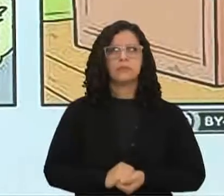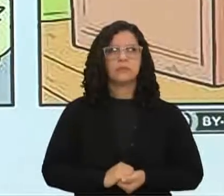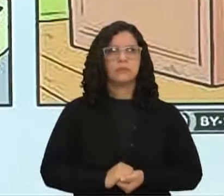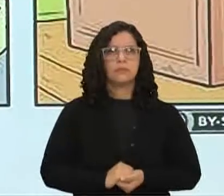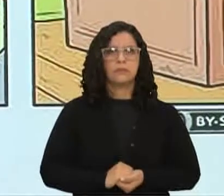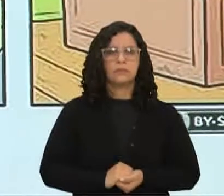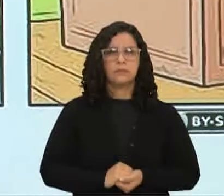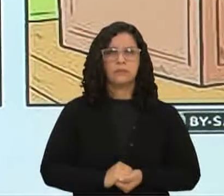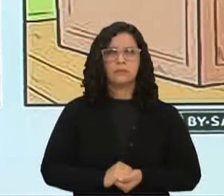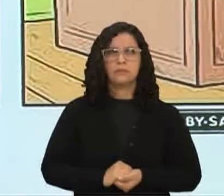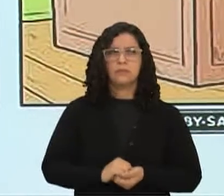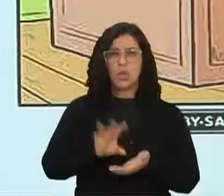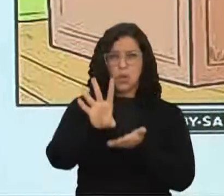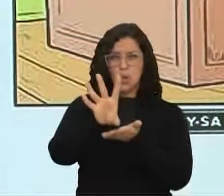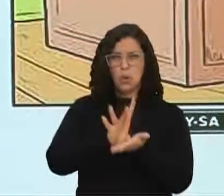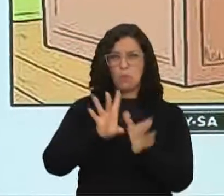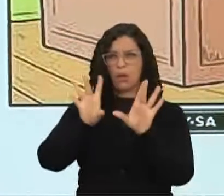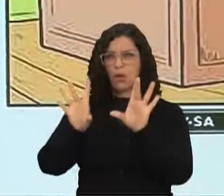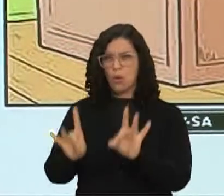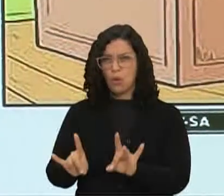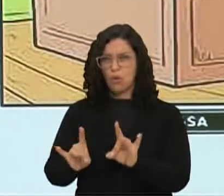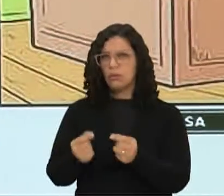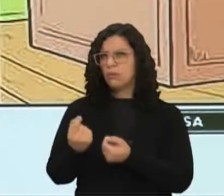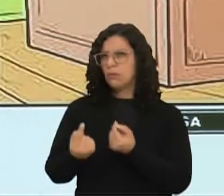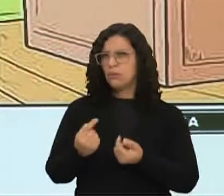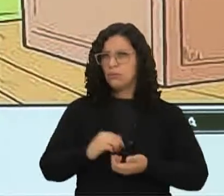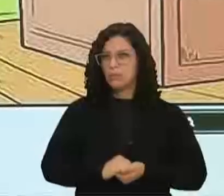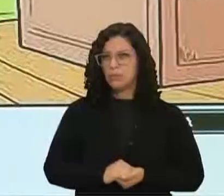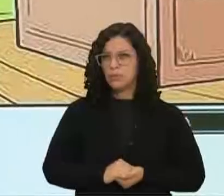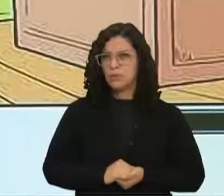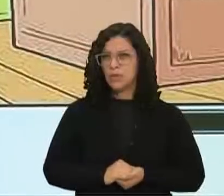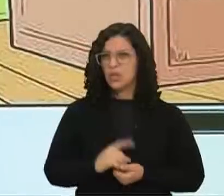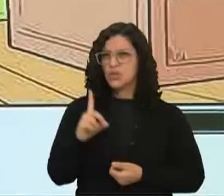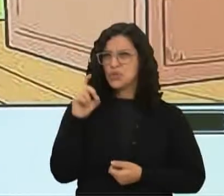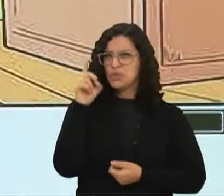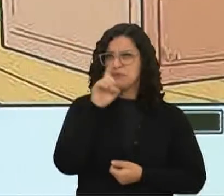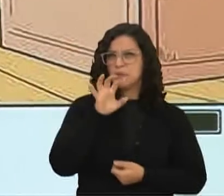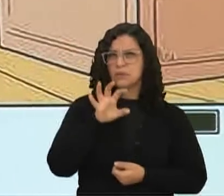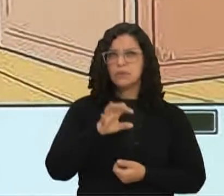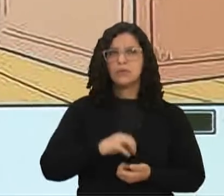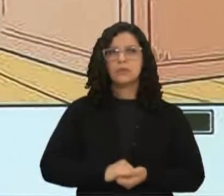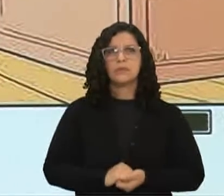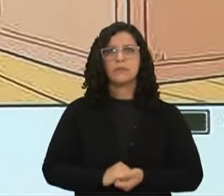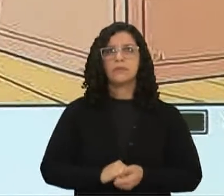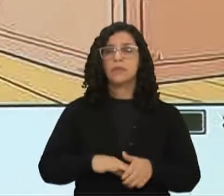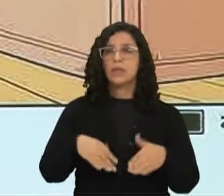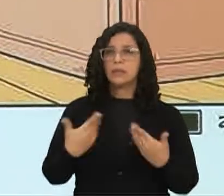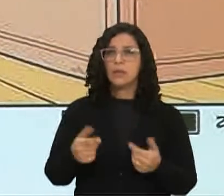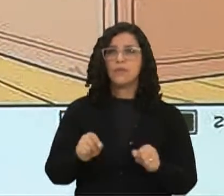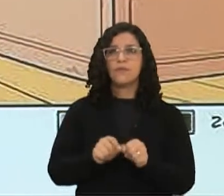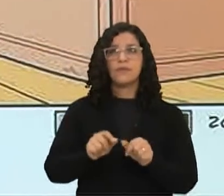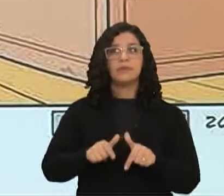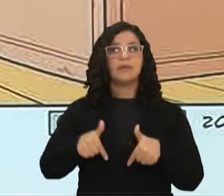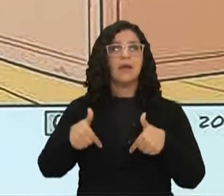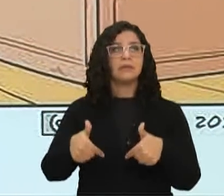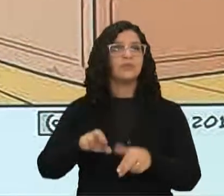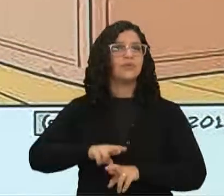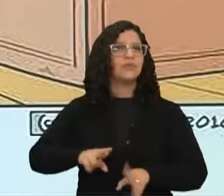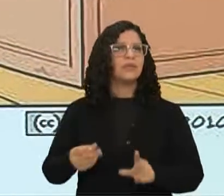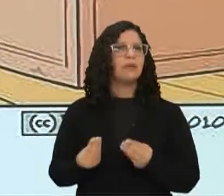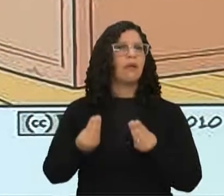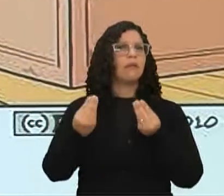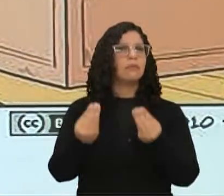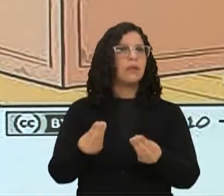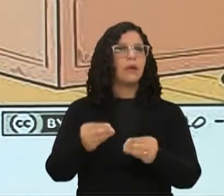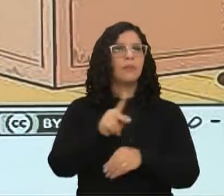paste? Copiar e colar? What is hassle? Que trabalhoso que é isso? E aí ele toma uma atitude, né? No último quadrinho ele entrega